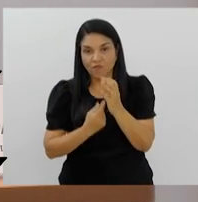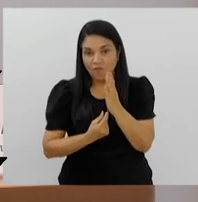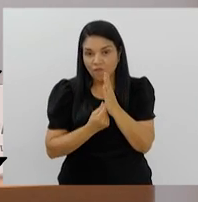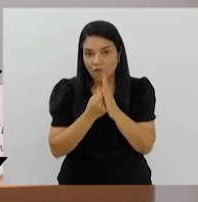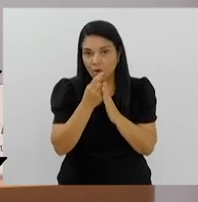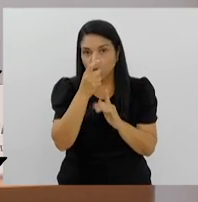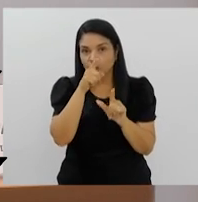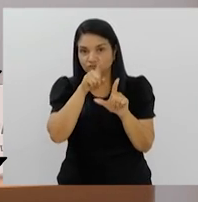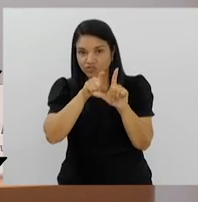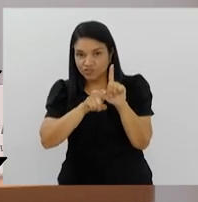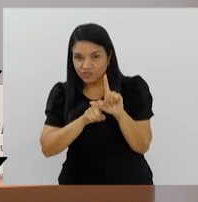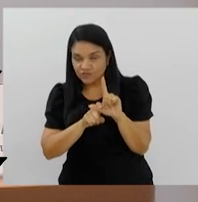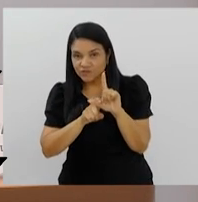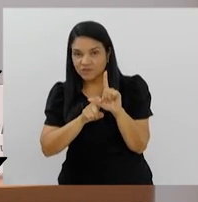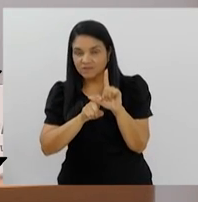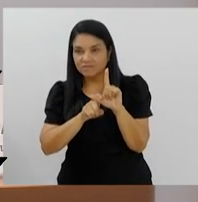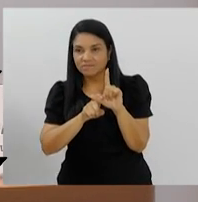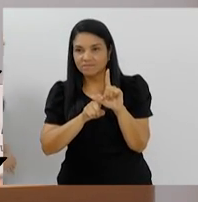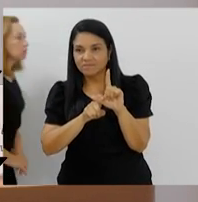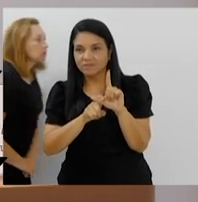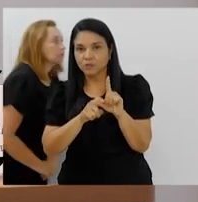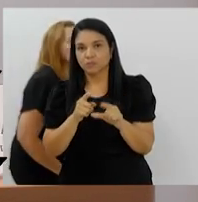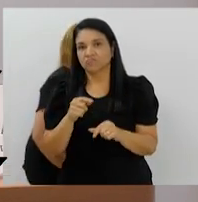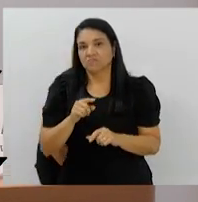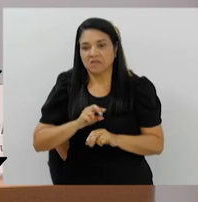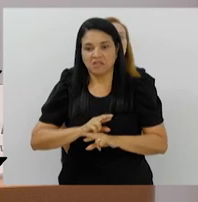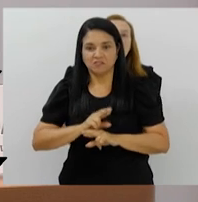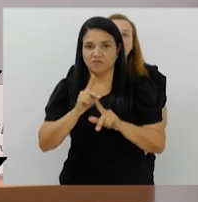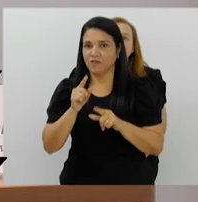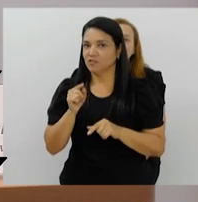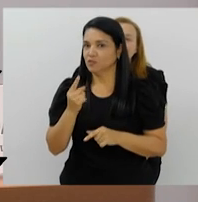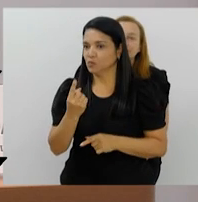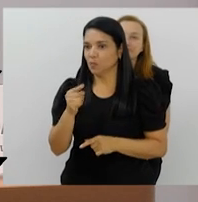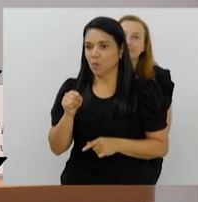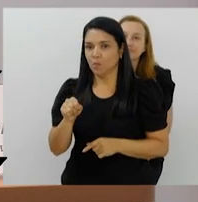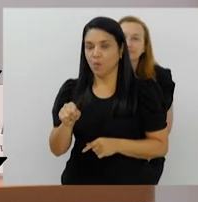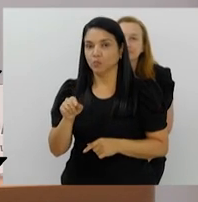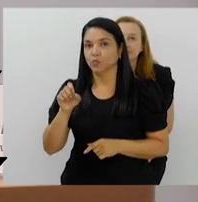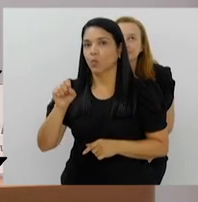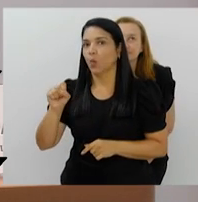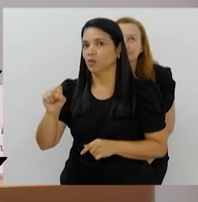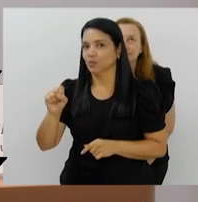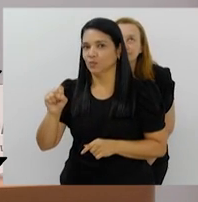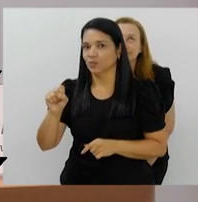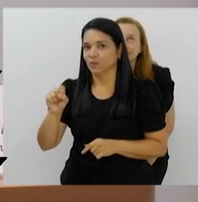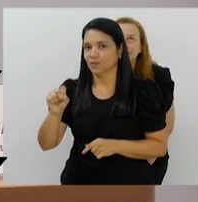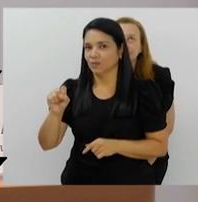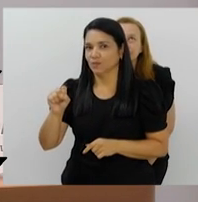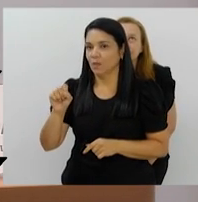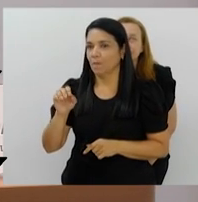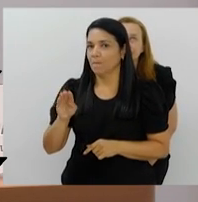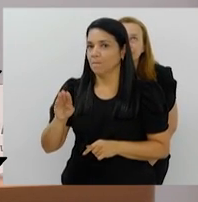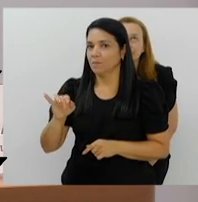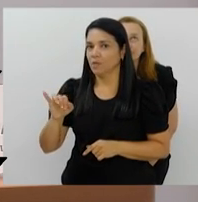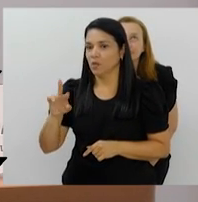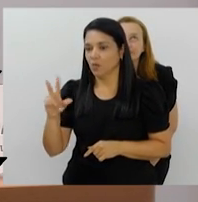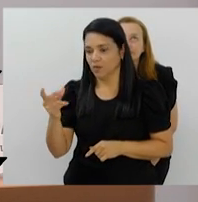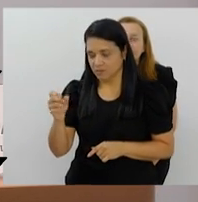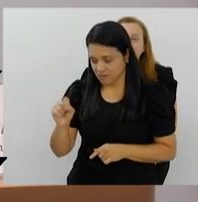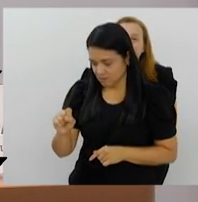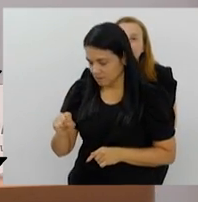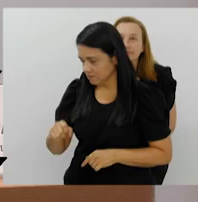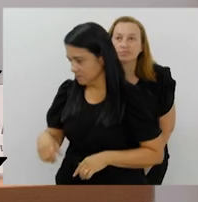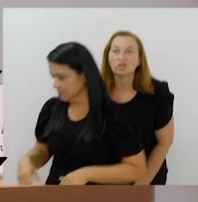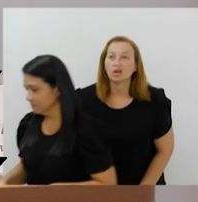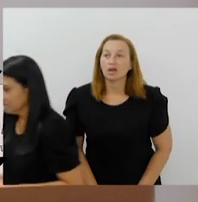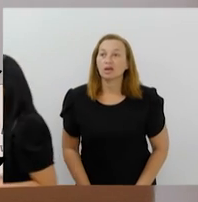dívida e não era mais 1.6 tinha se tornado 1.8 bilhão então assim